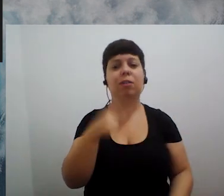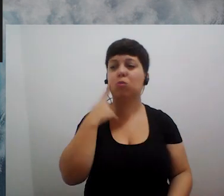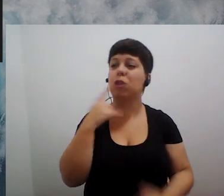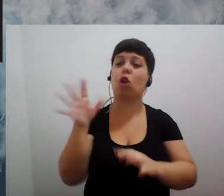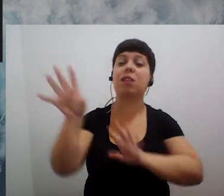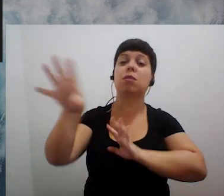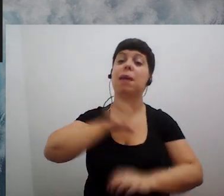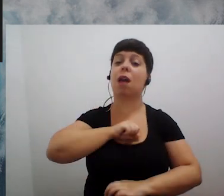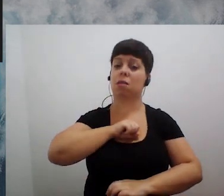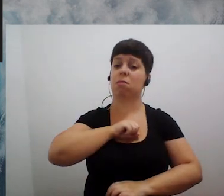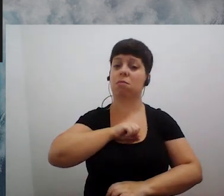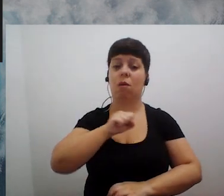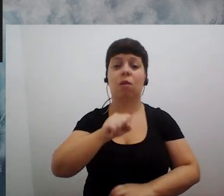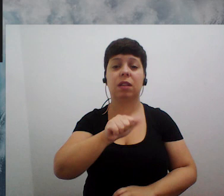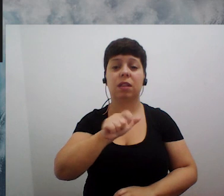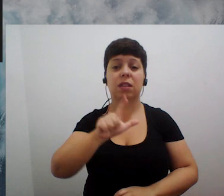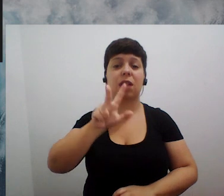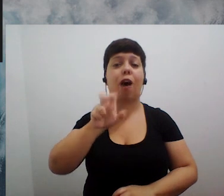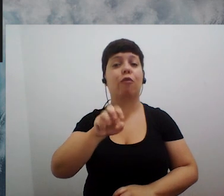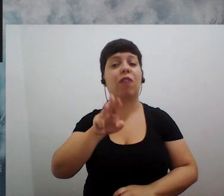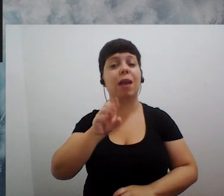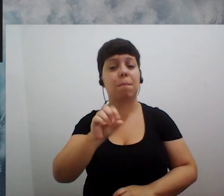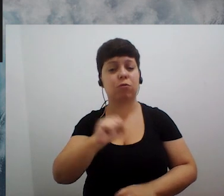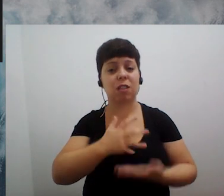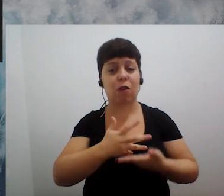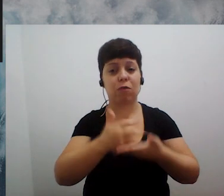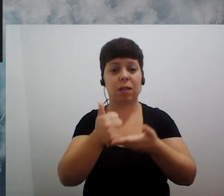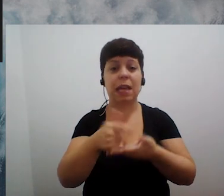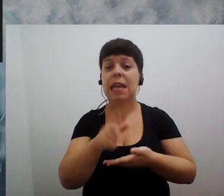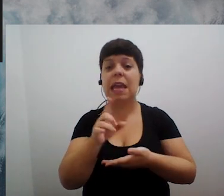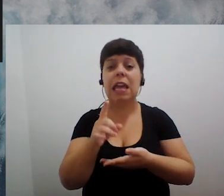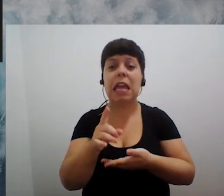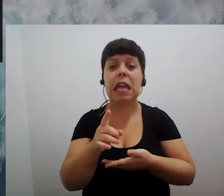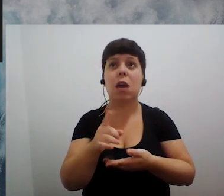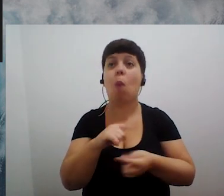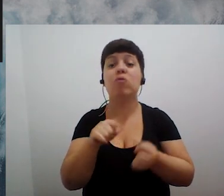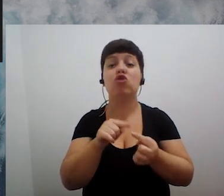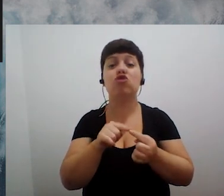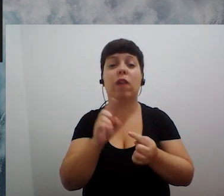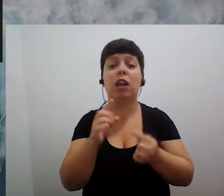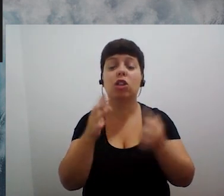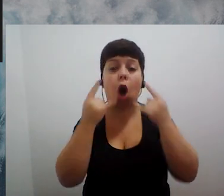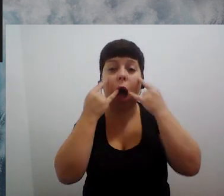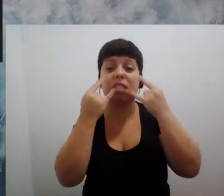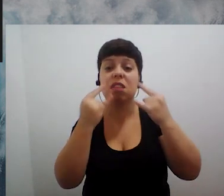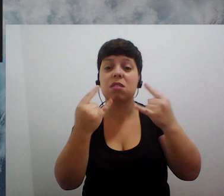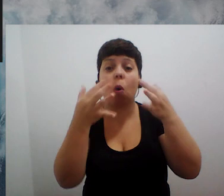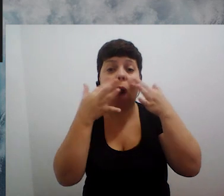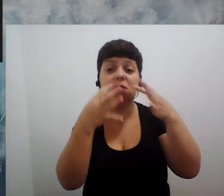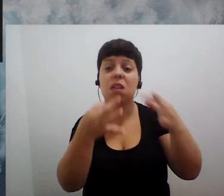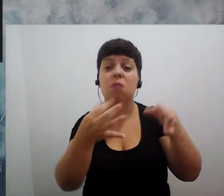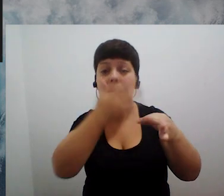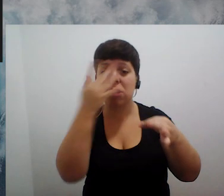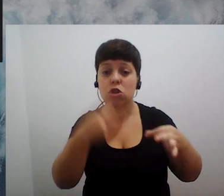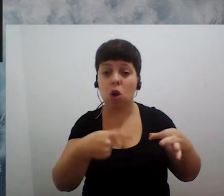nós colocamos Salvemos São Conrado. Daí a galera começou... Isso era só para chamar a atenção da galera daqui, da praia, daqui da